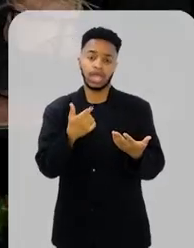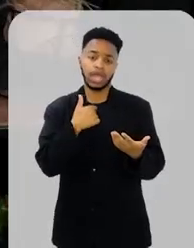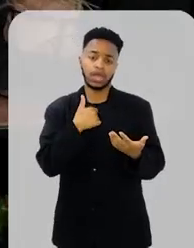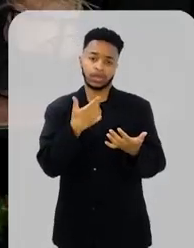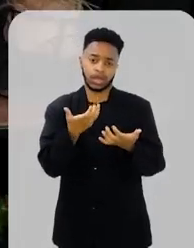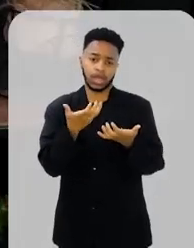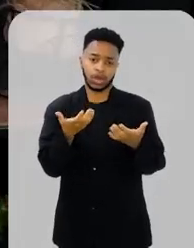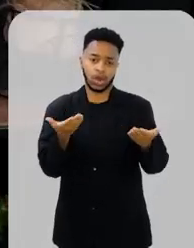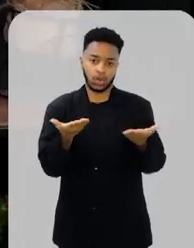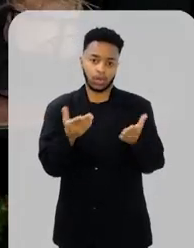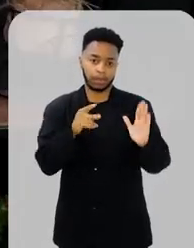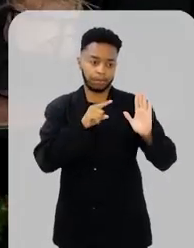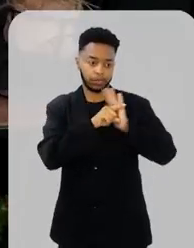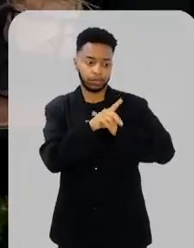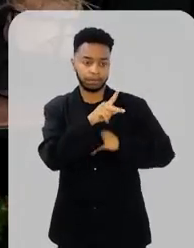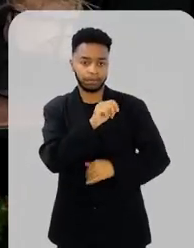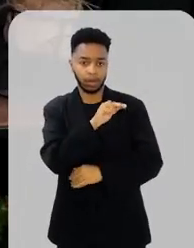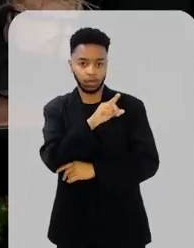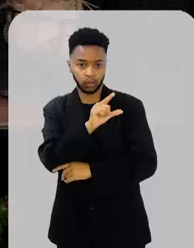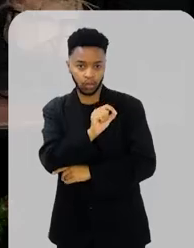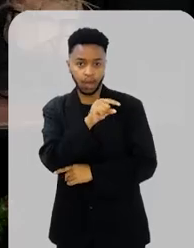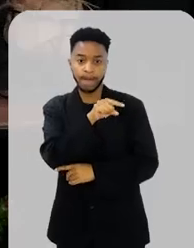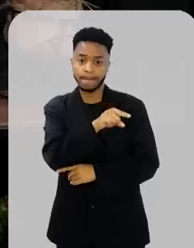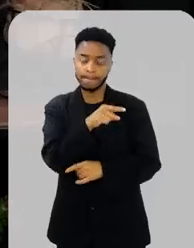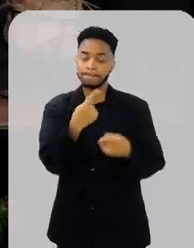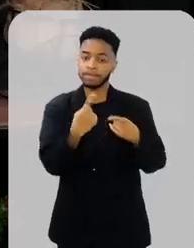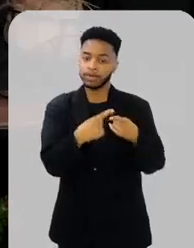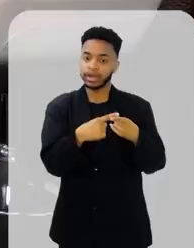que eu quero trazer agora para o Paulo essa